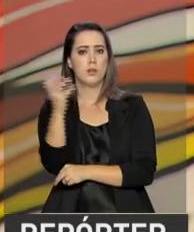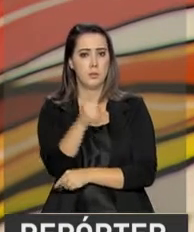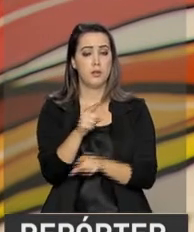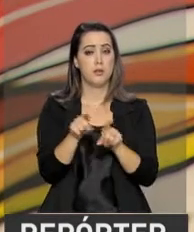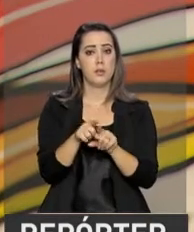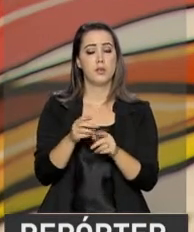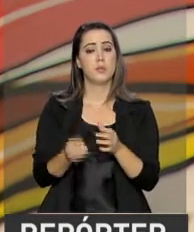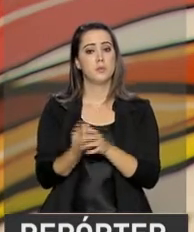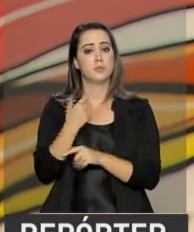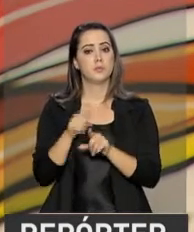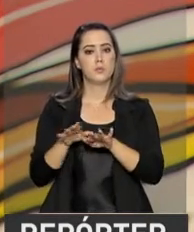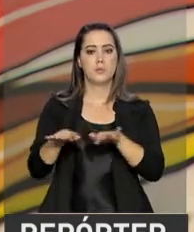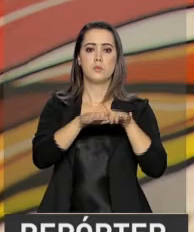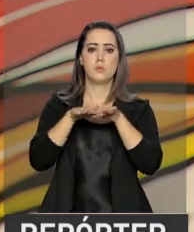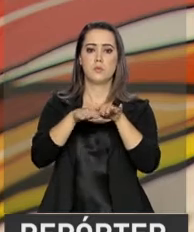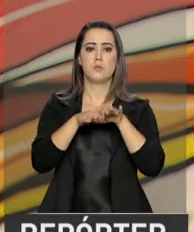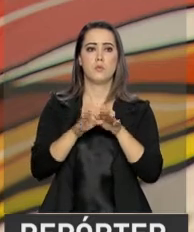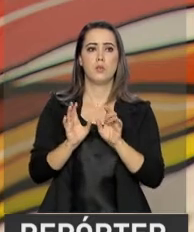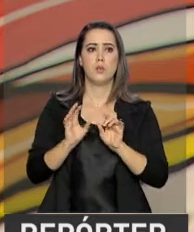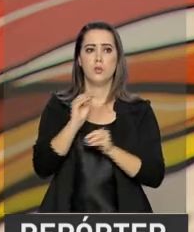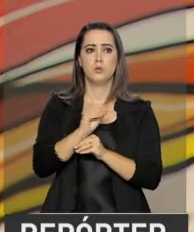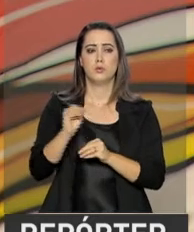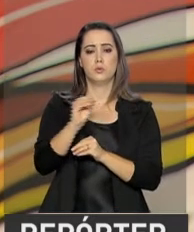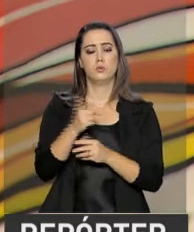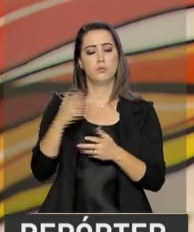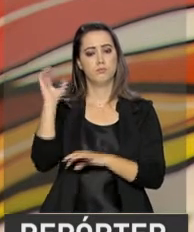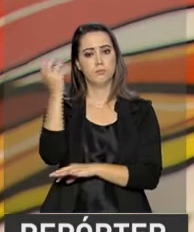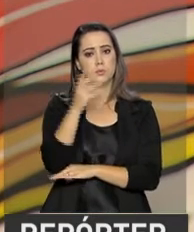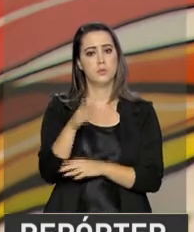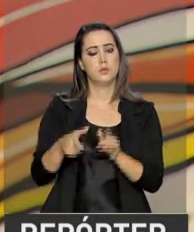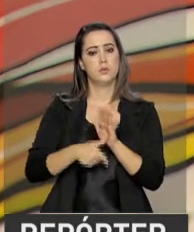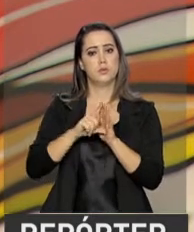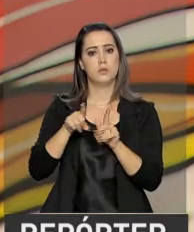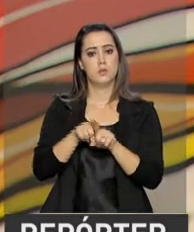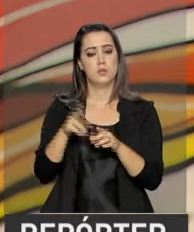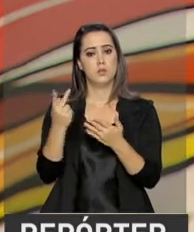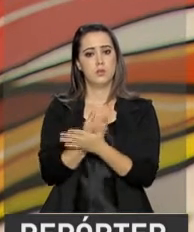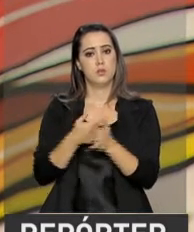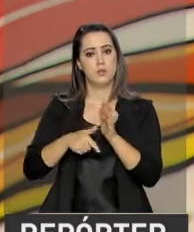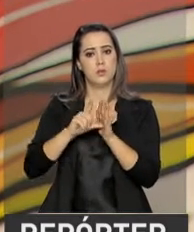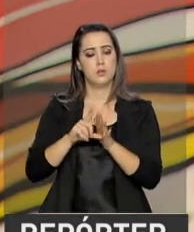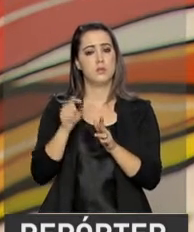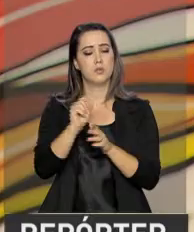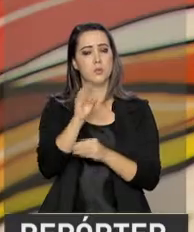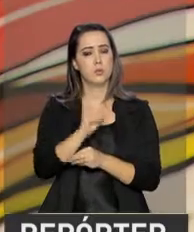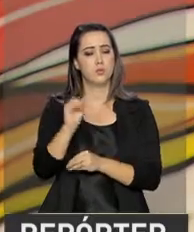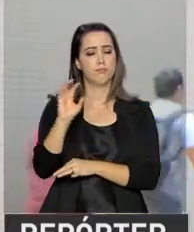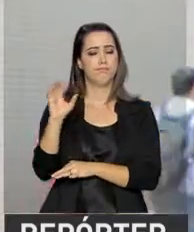financeiro criado para equilibrar os impactos ambientais previstos ou já ocorridos na implantação de